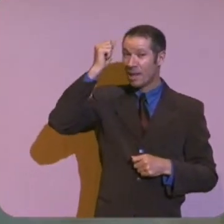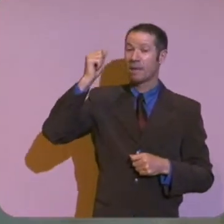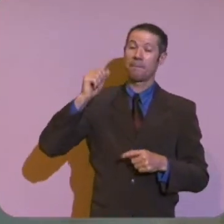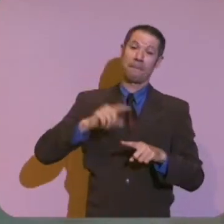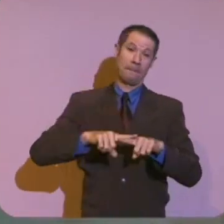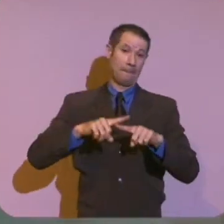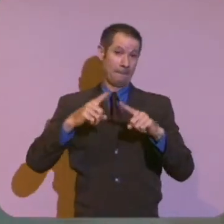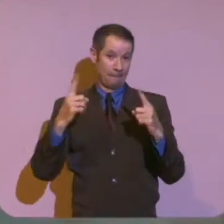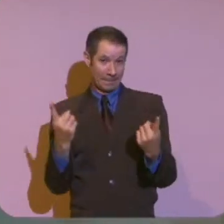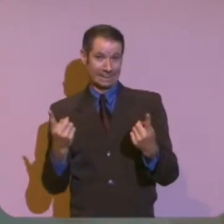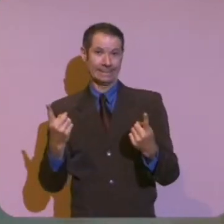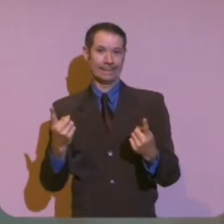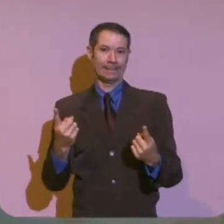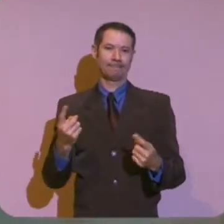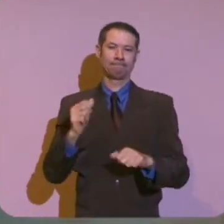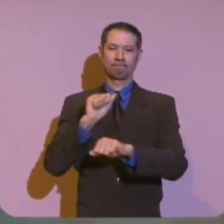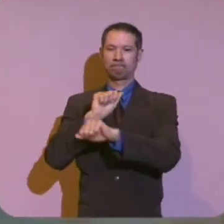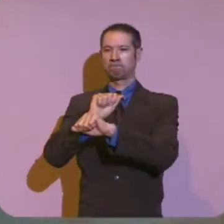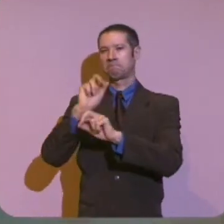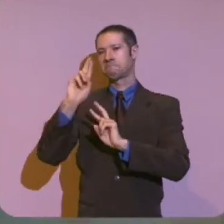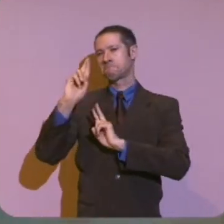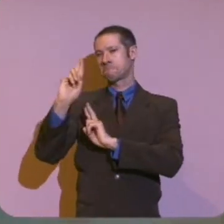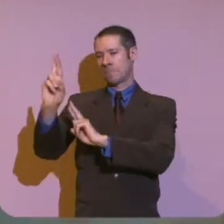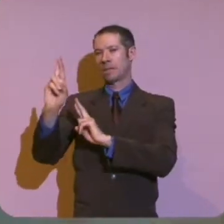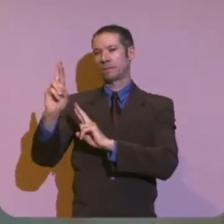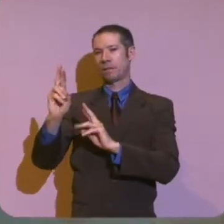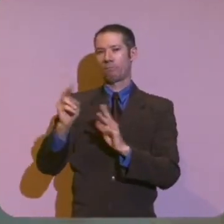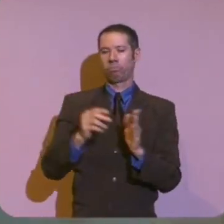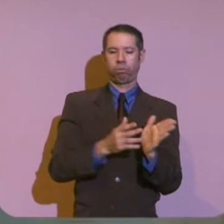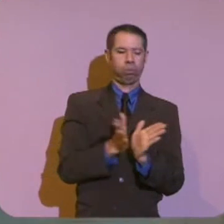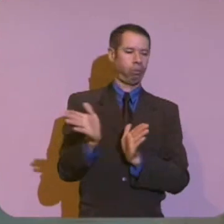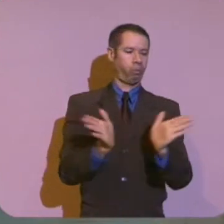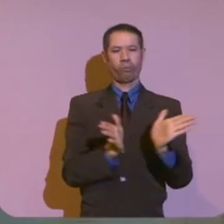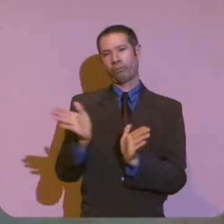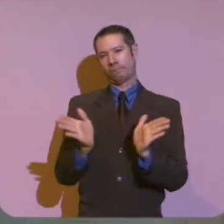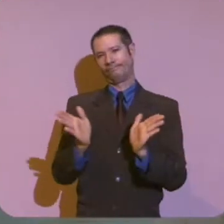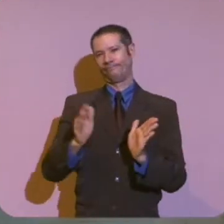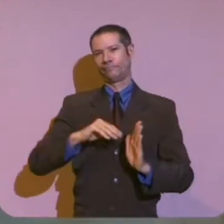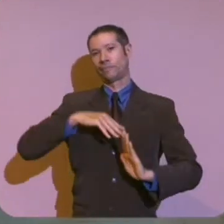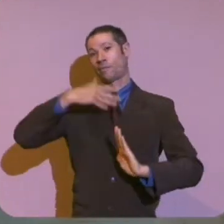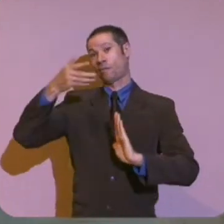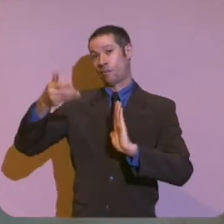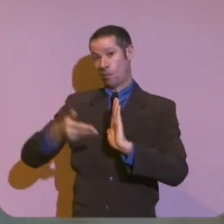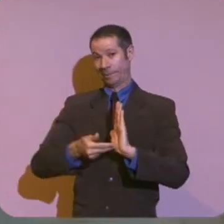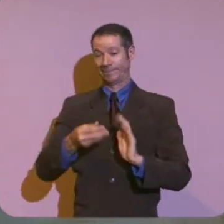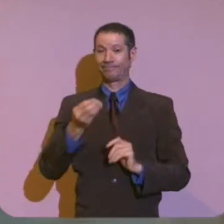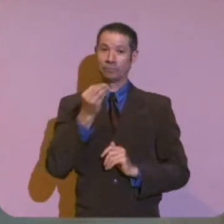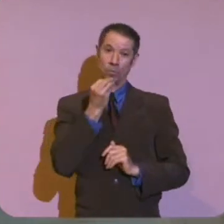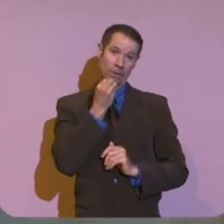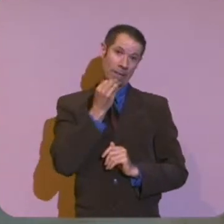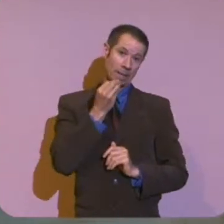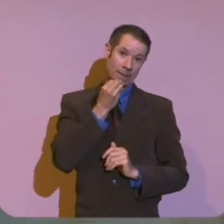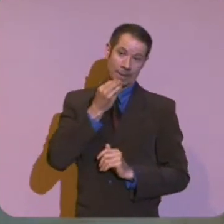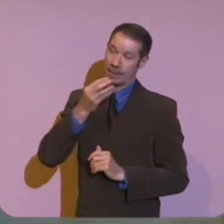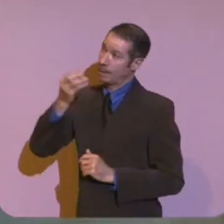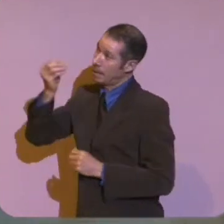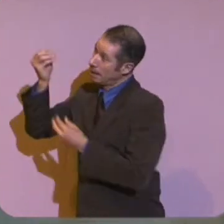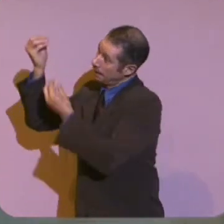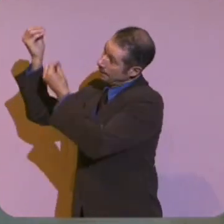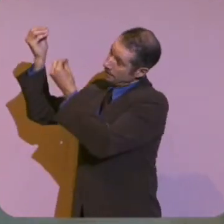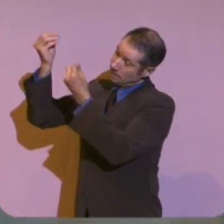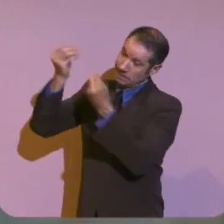Mas sabe, a esperança se perde quando todas as oportunidades que Deus nos dá